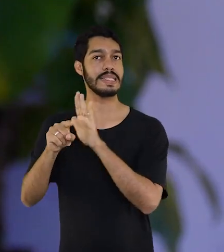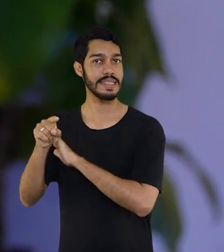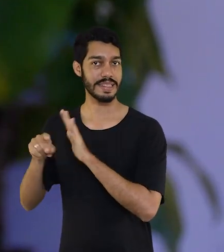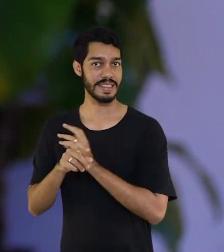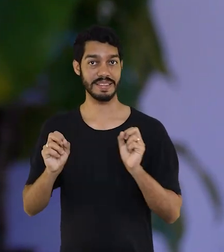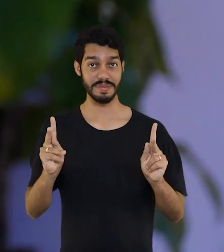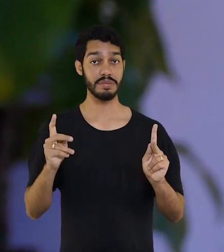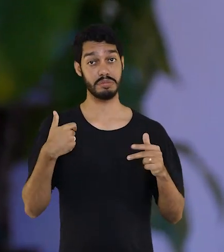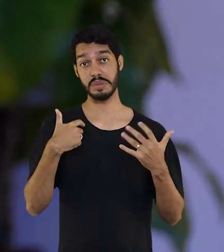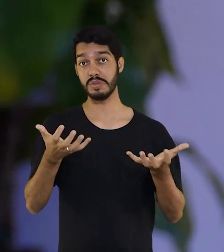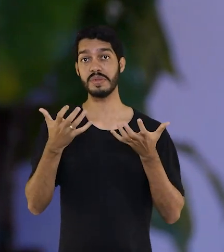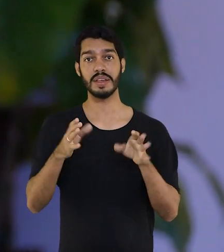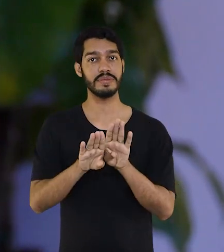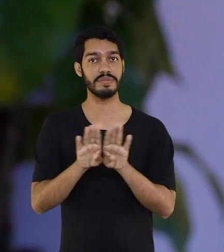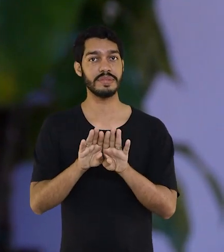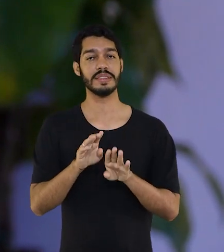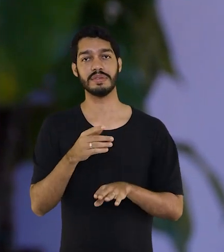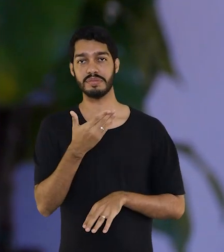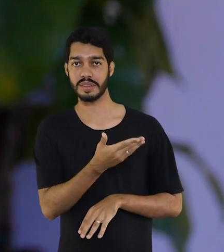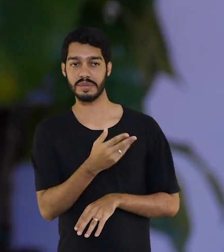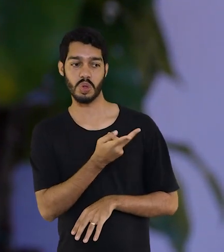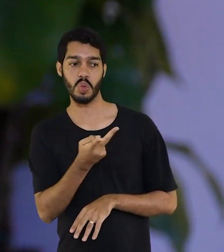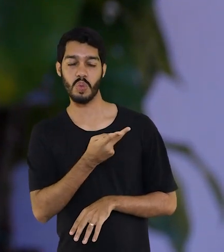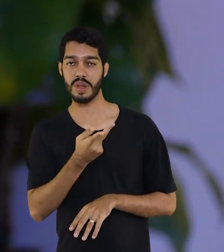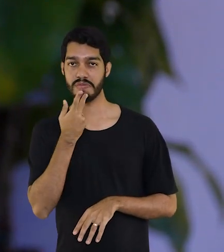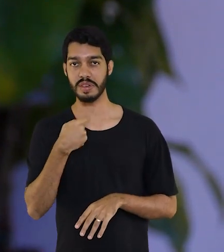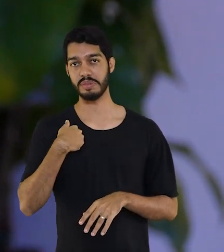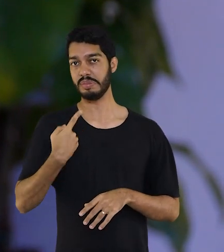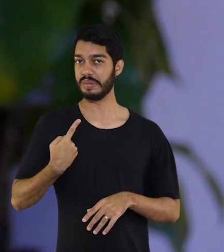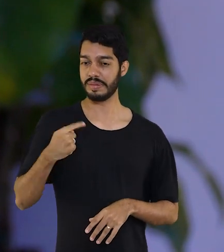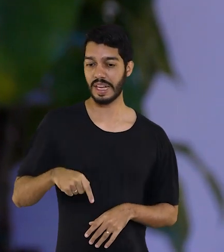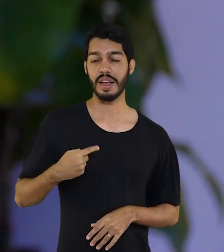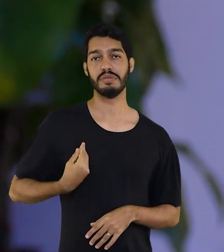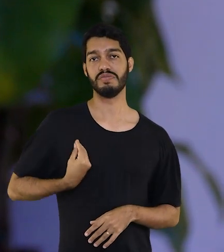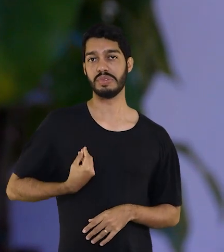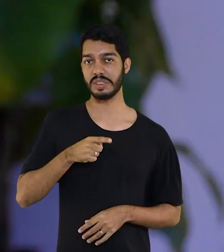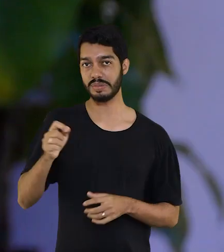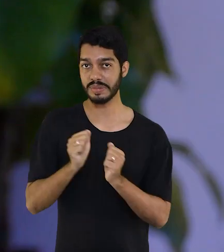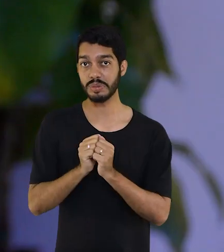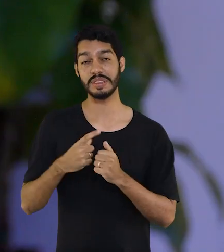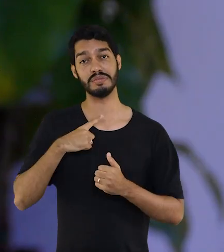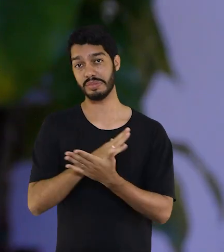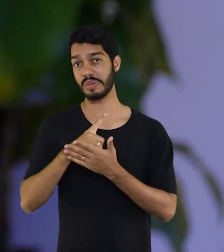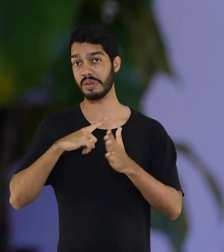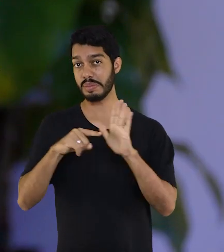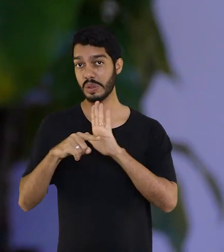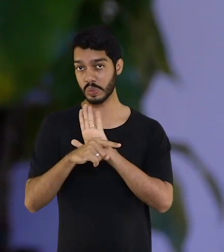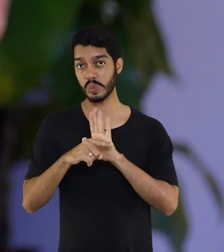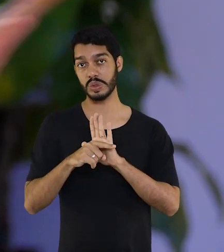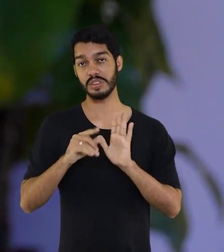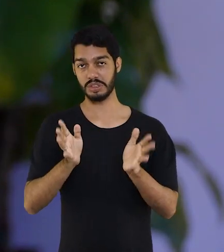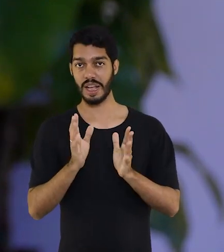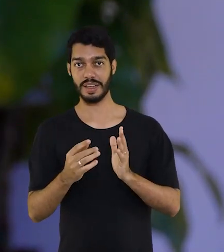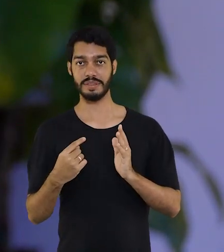as perguntas. Mas, pessoal, também queria... sei que falo em nome dos dois, a gente está muito feliz de estar com vocês aqui.